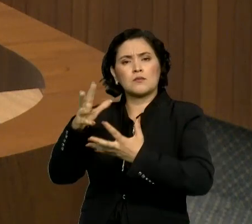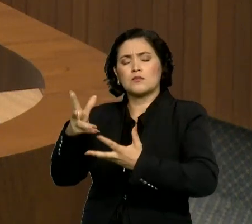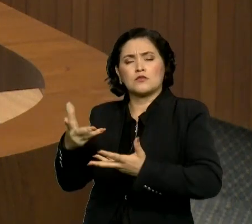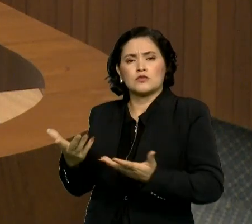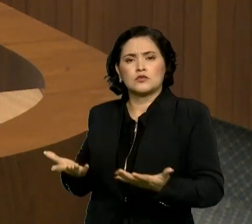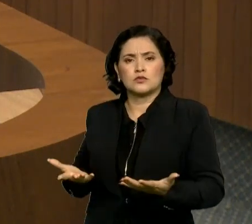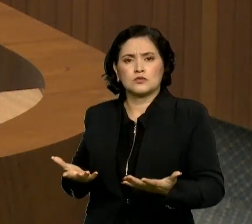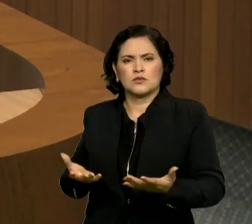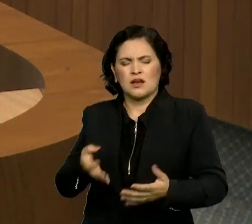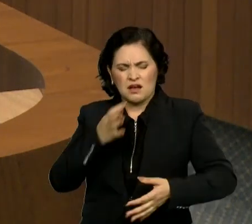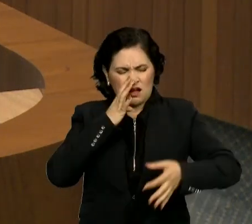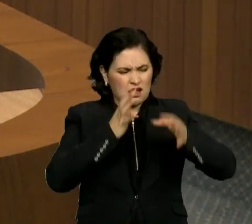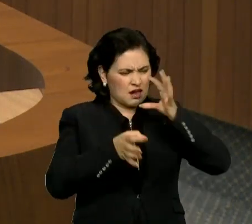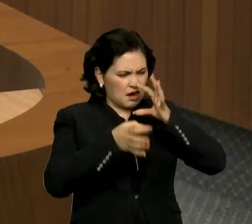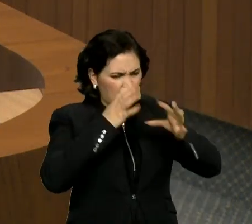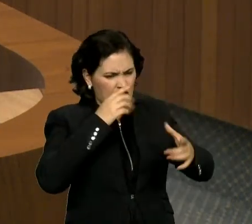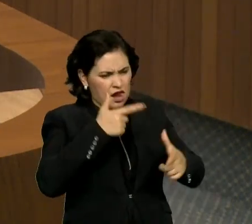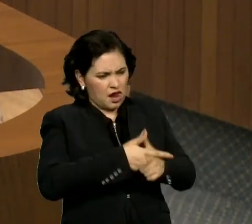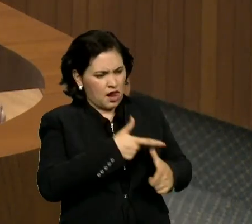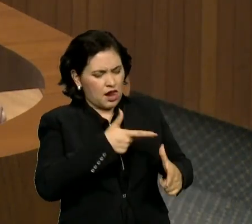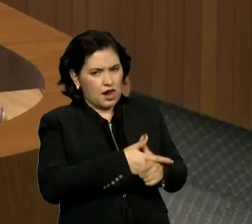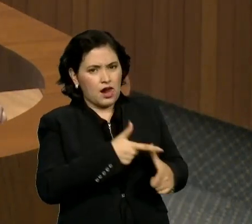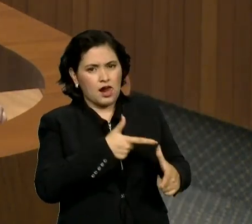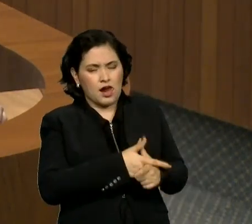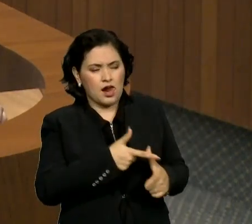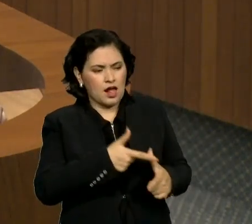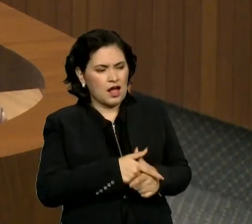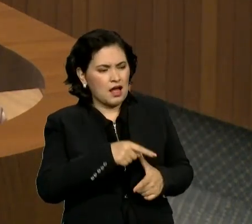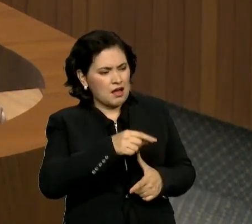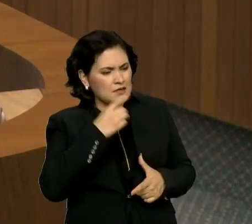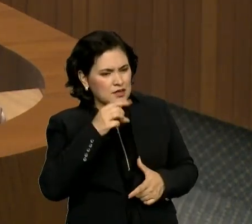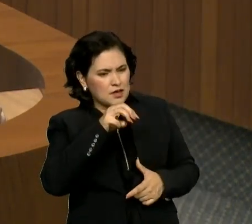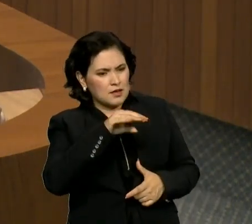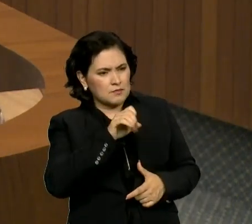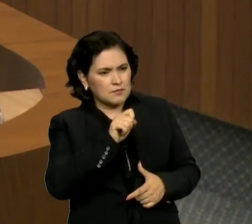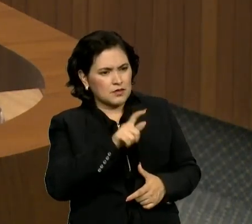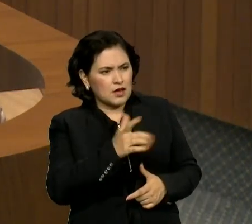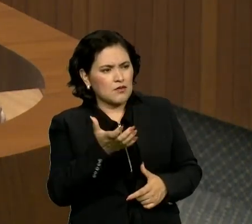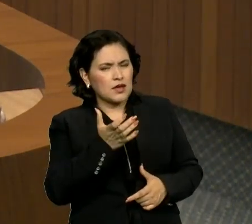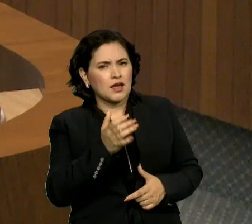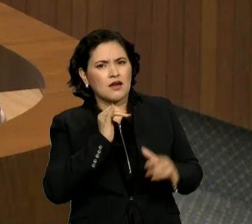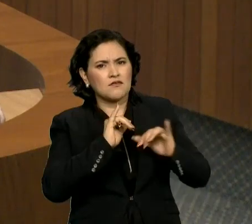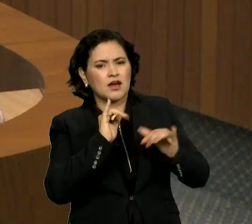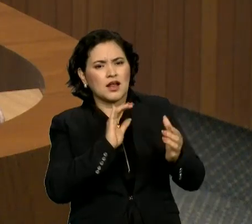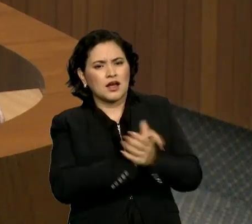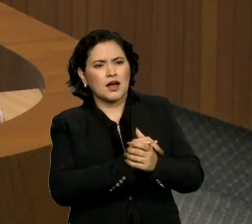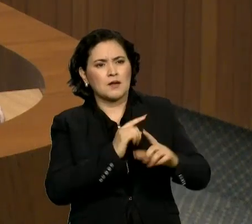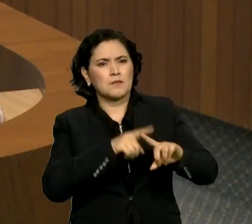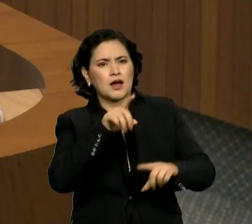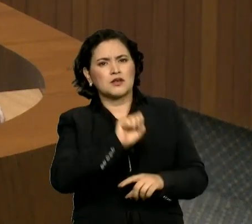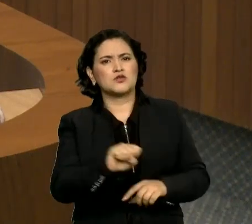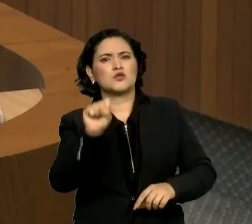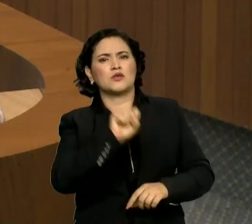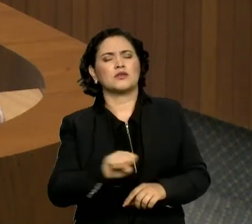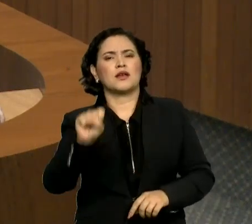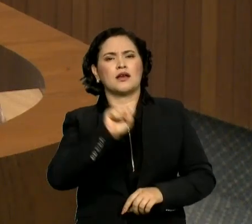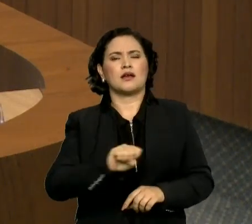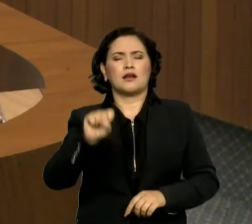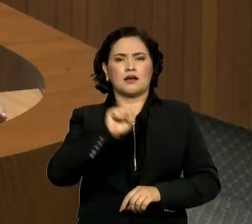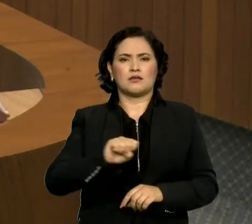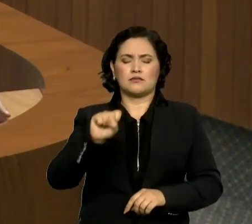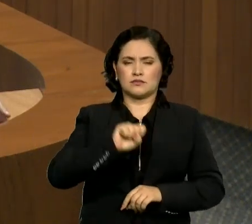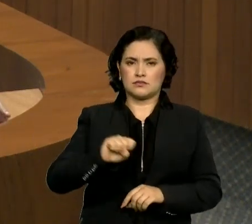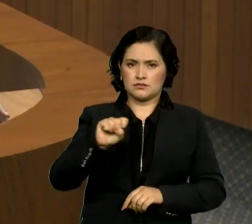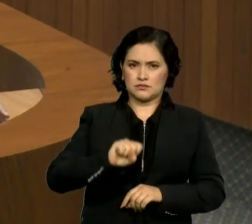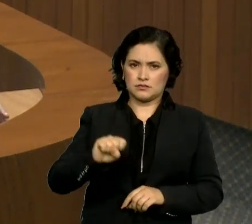deputada Micael, dizendo, olha, a deputada Micael quer falar de casamento, mas não é casada.